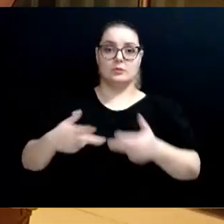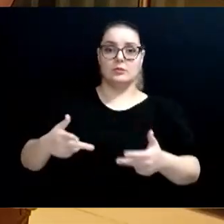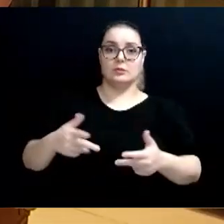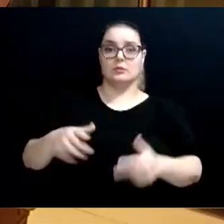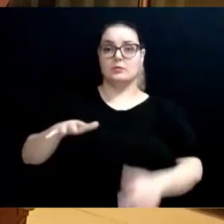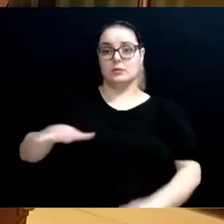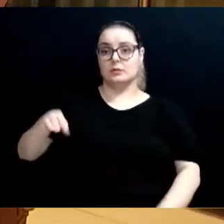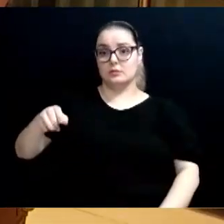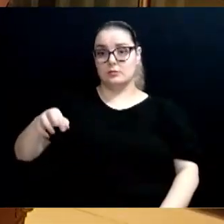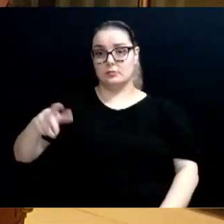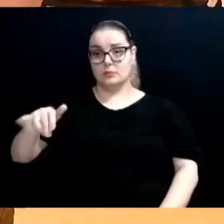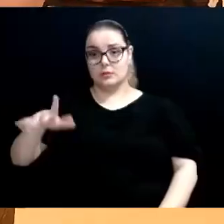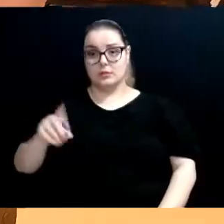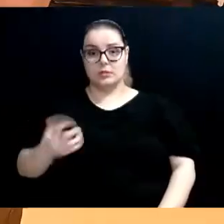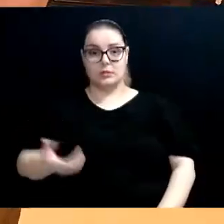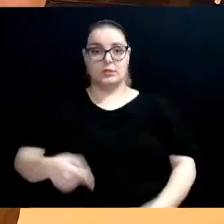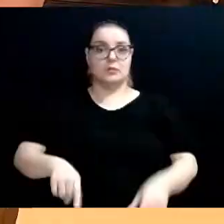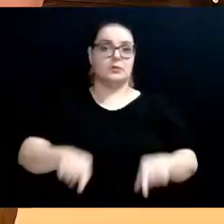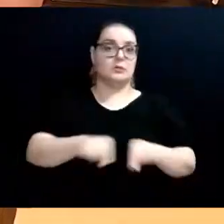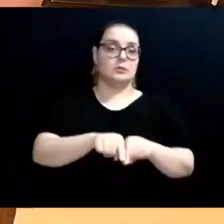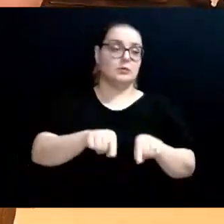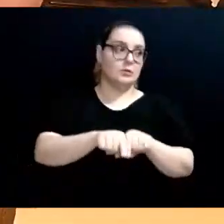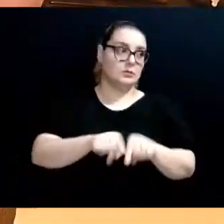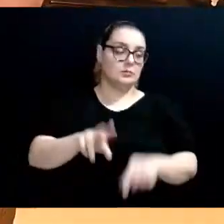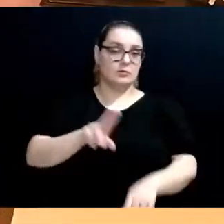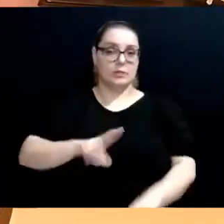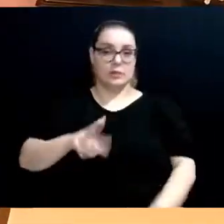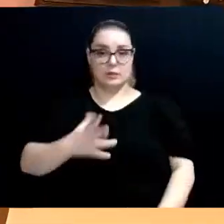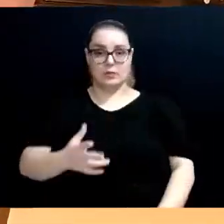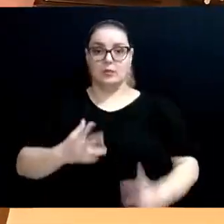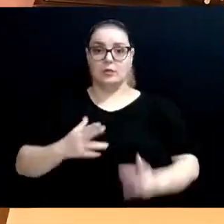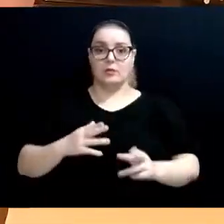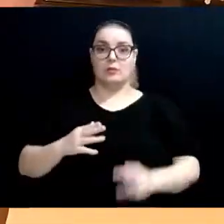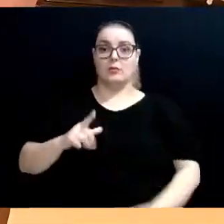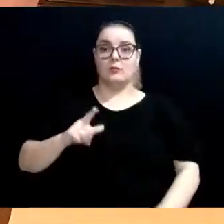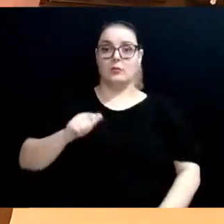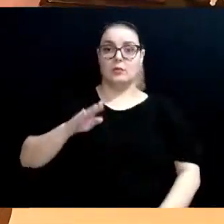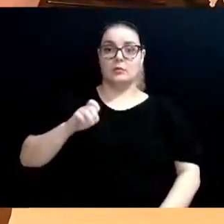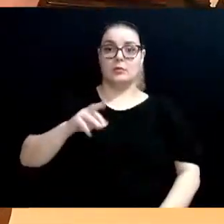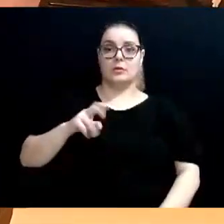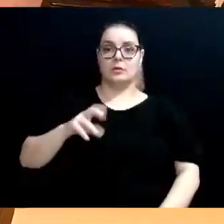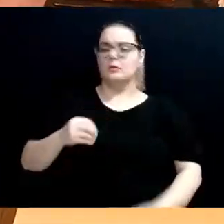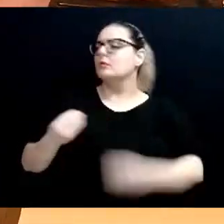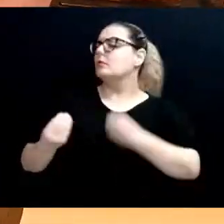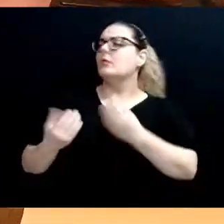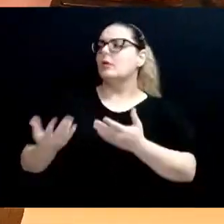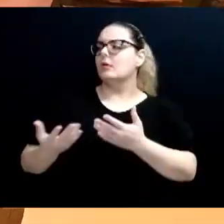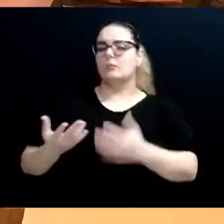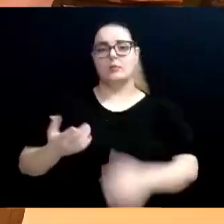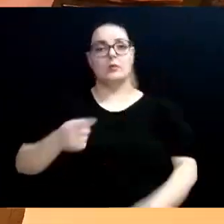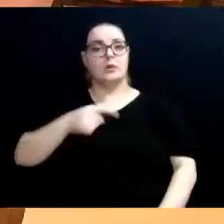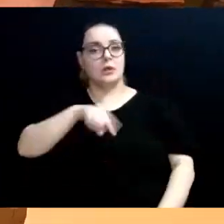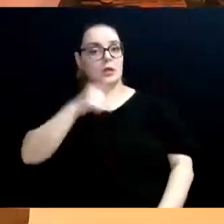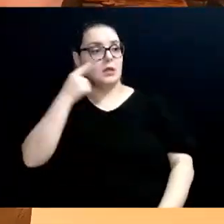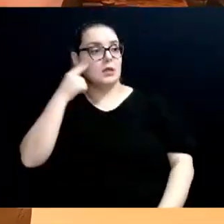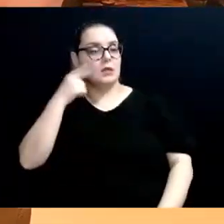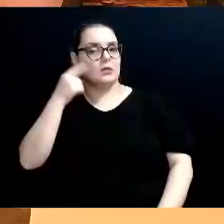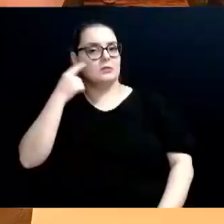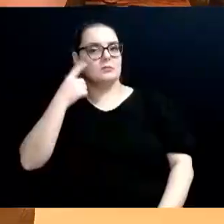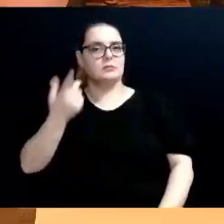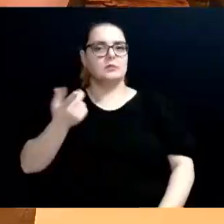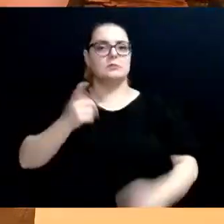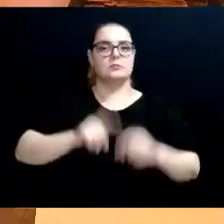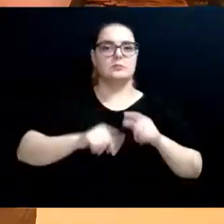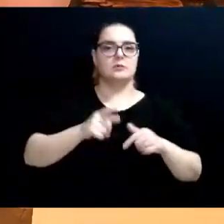comprando, porque uma coisa é a nossa curadoria, outra coisa é a curadoria do mercado, né? E eles também usam como laboratório